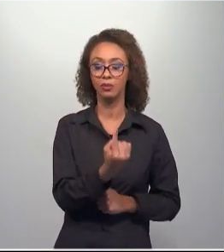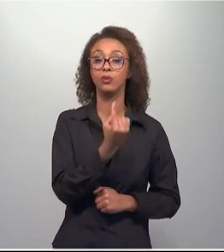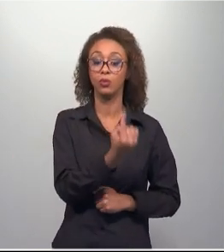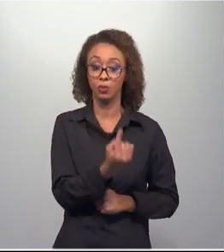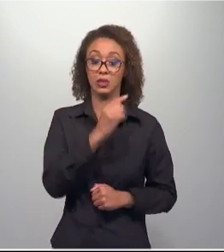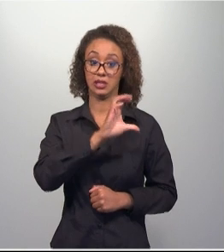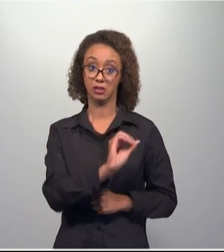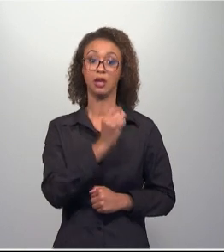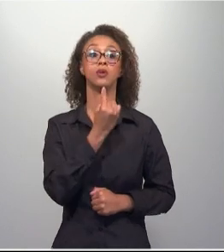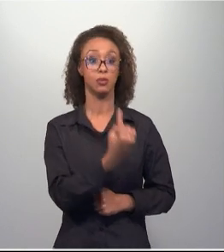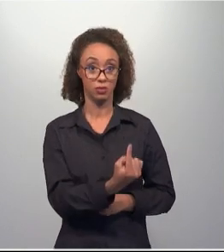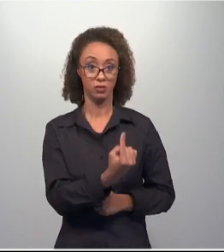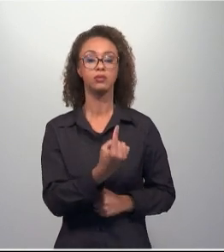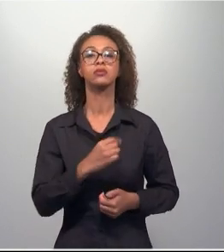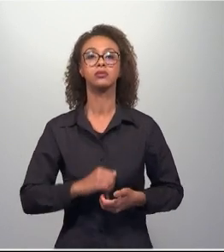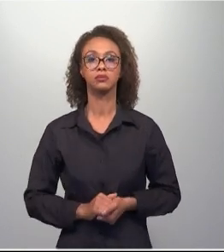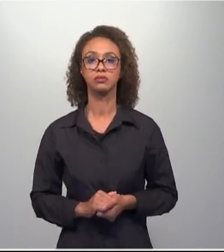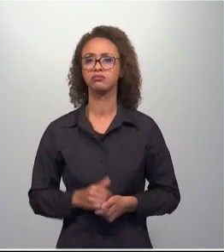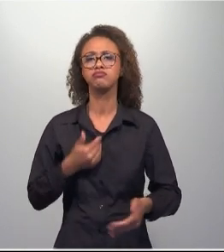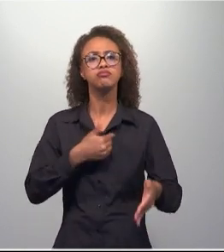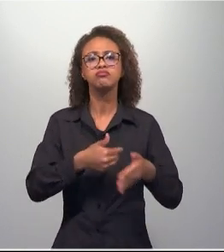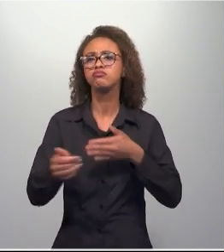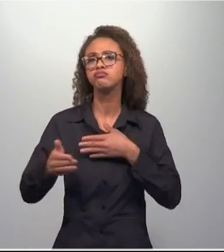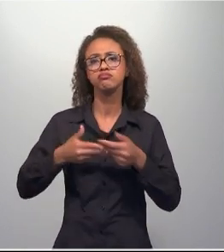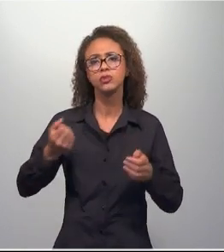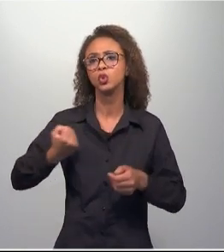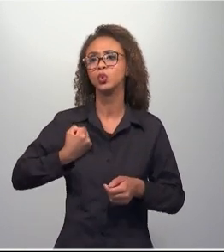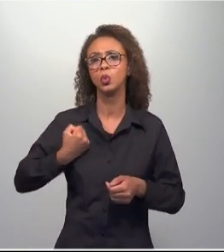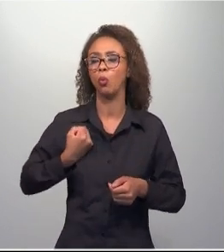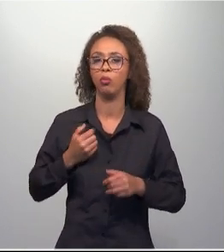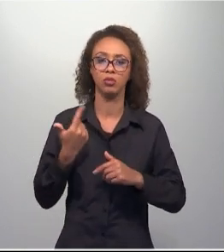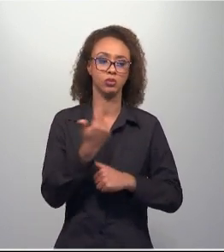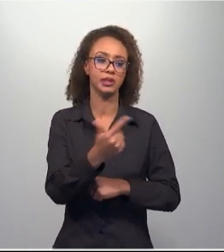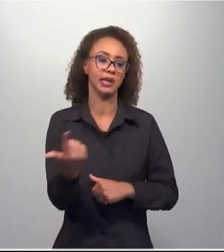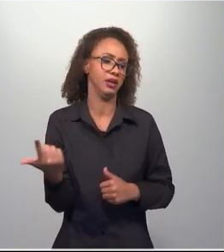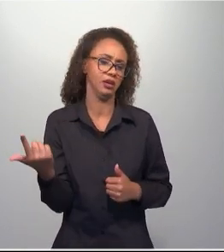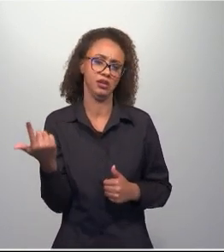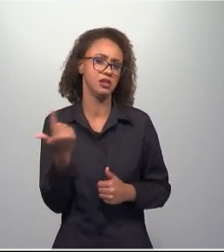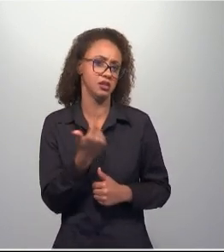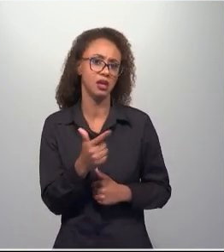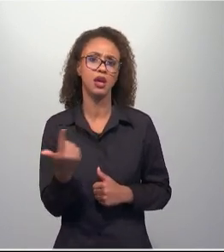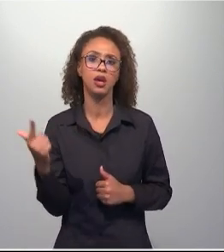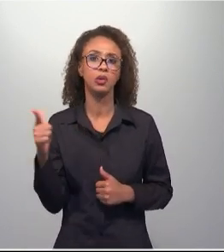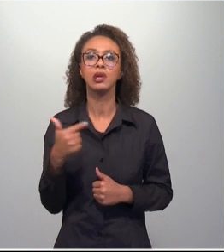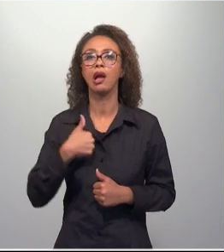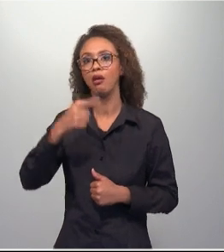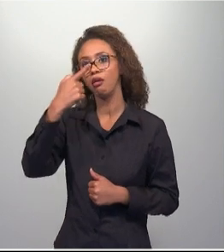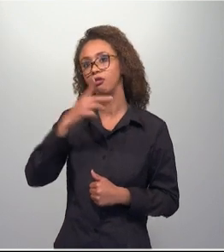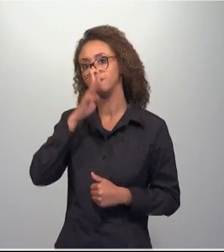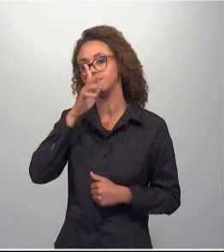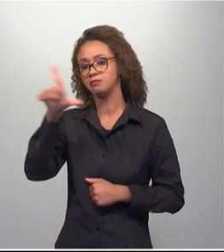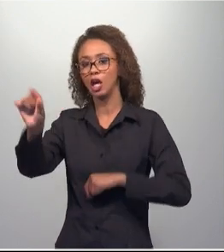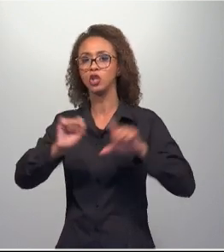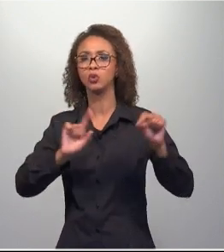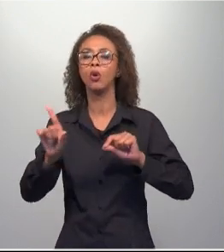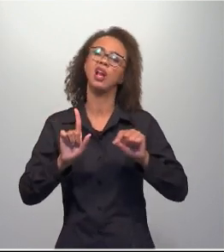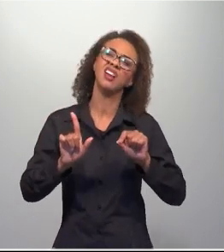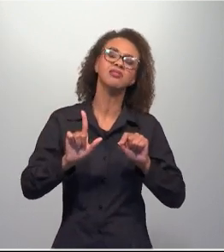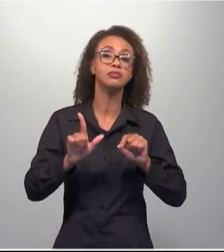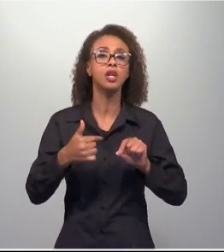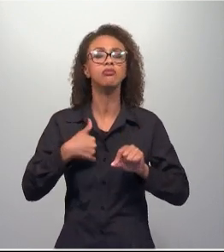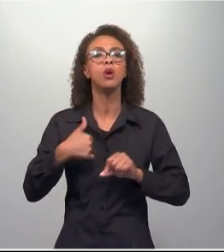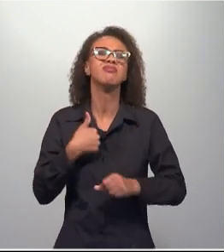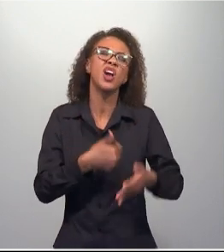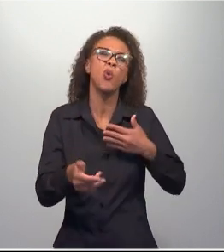números aleatórios não peguei nada nada escolhido tá peguei números quaisquer pra gente poder